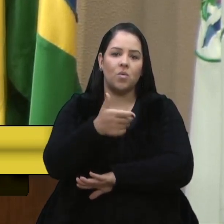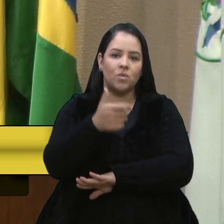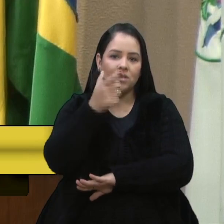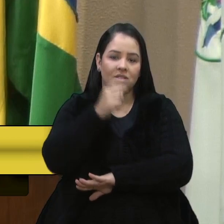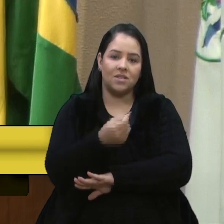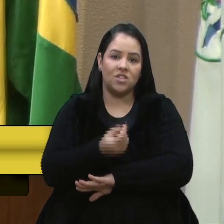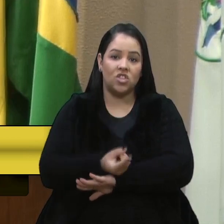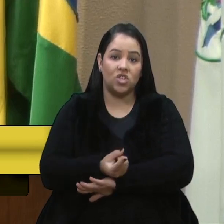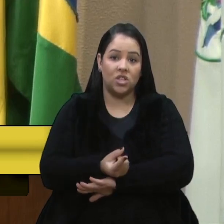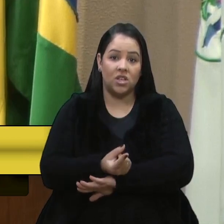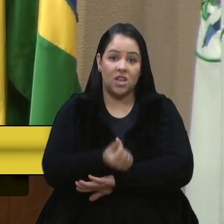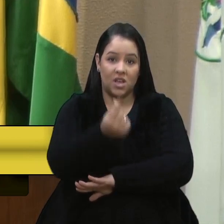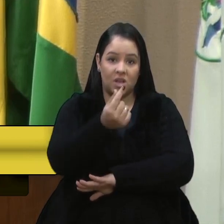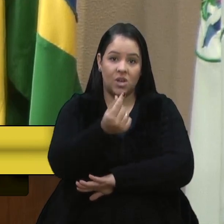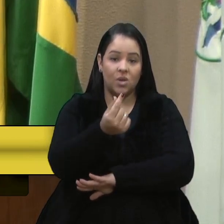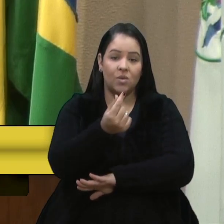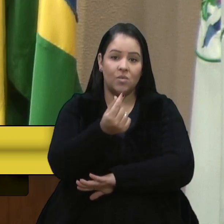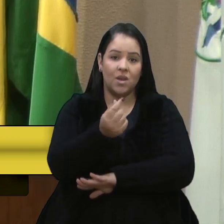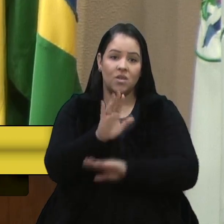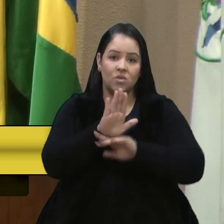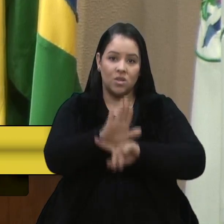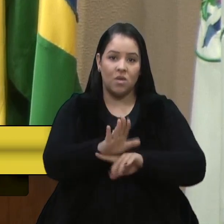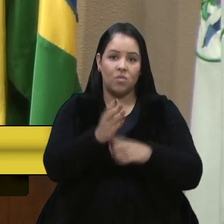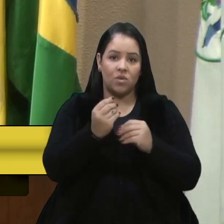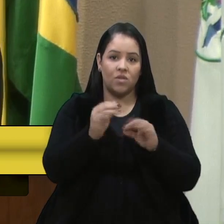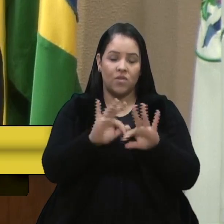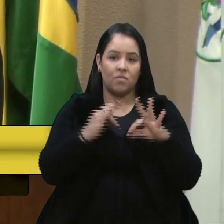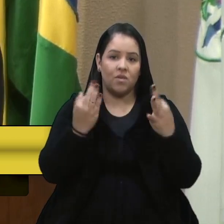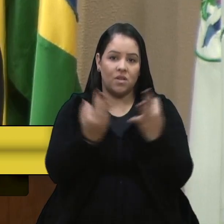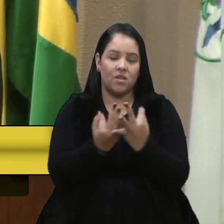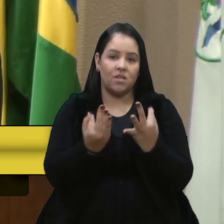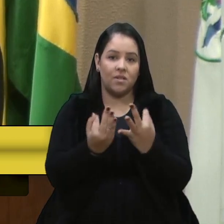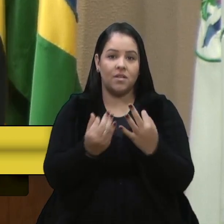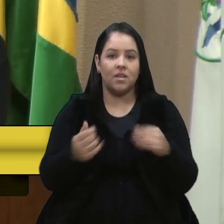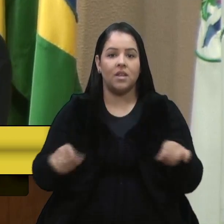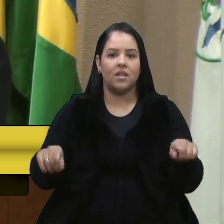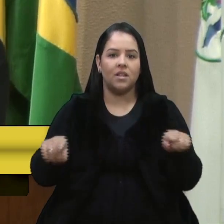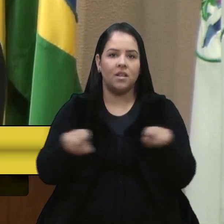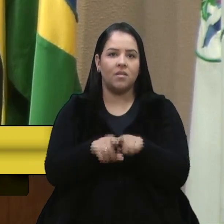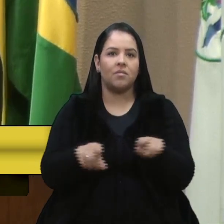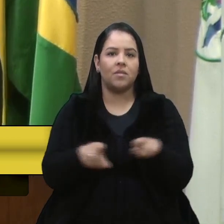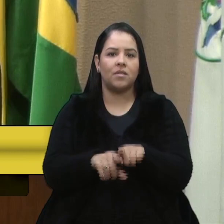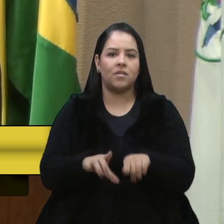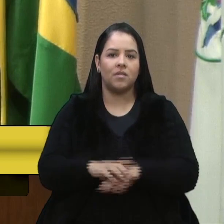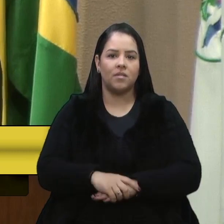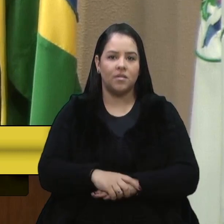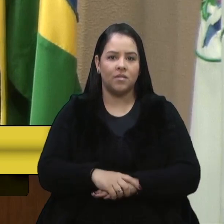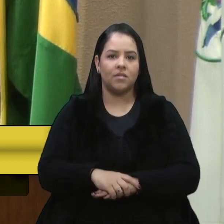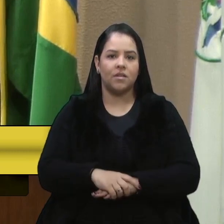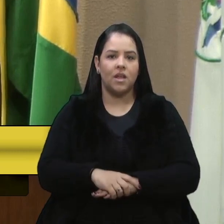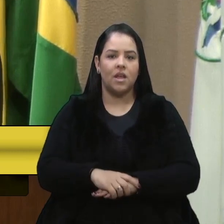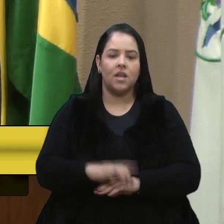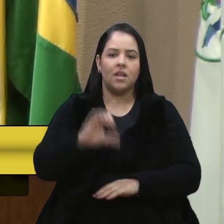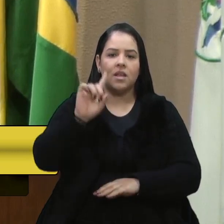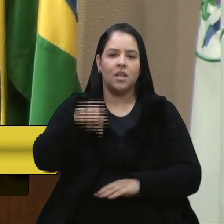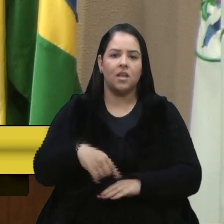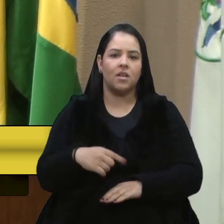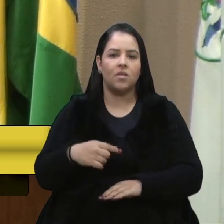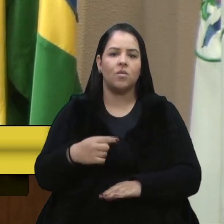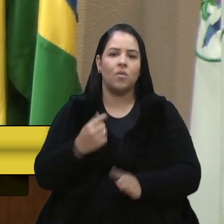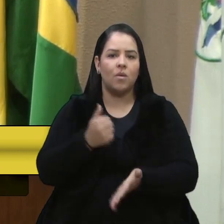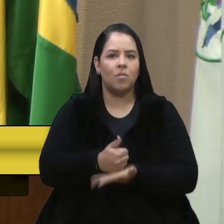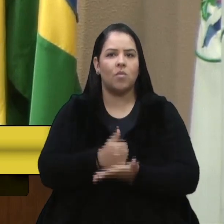famílias e, além disso, servindo de de um reforço à